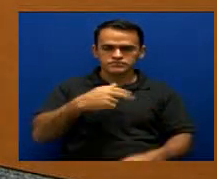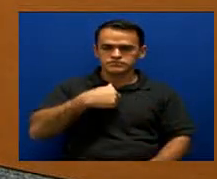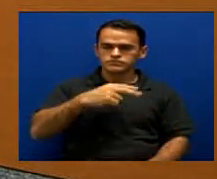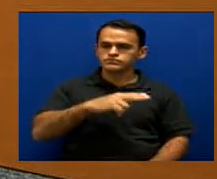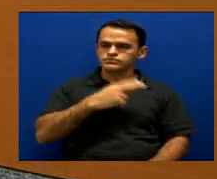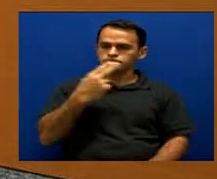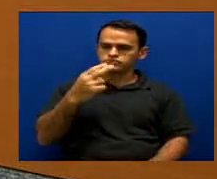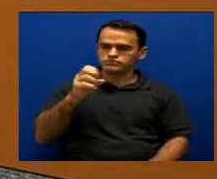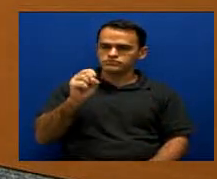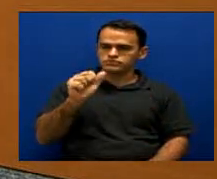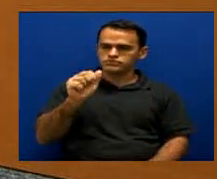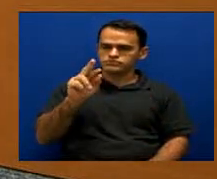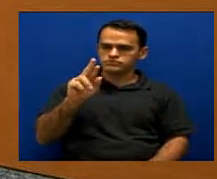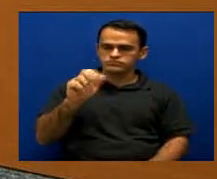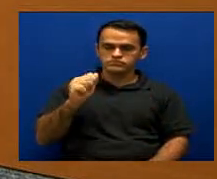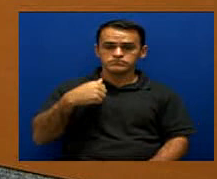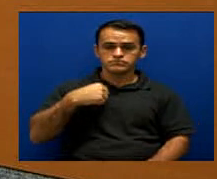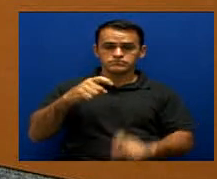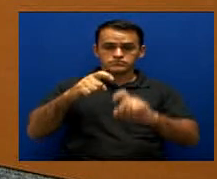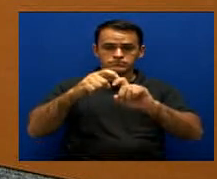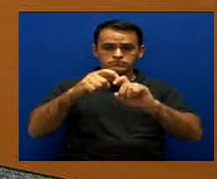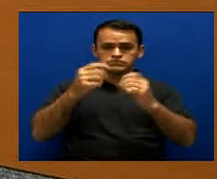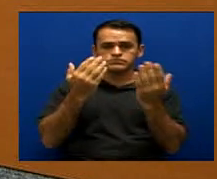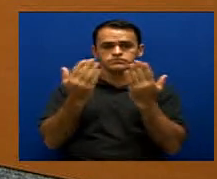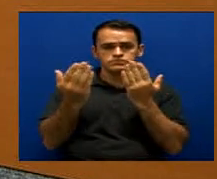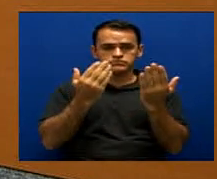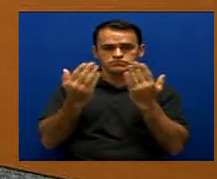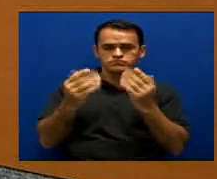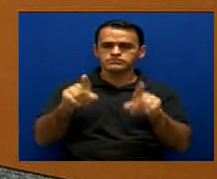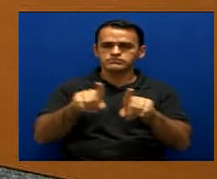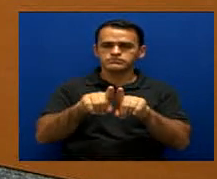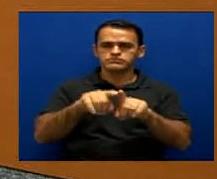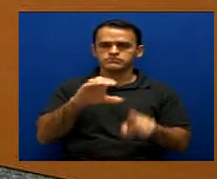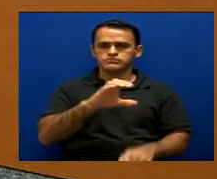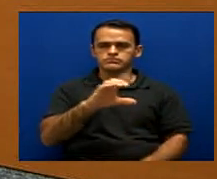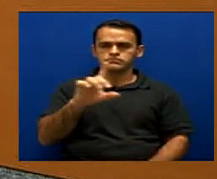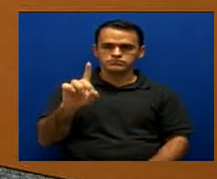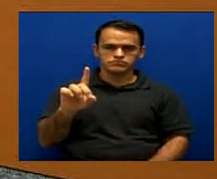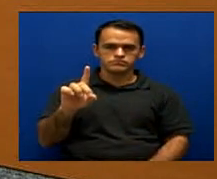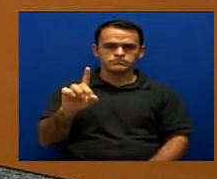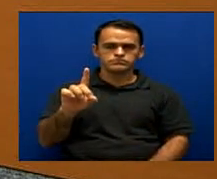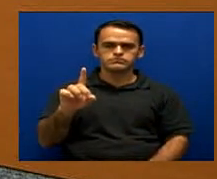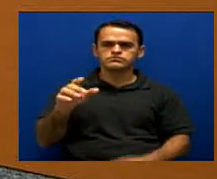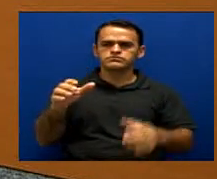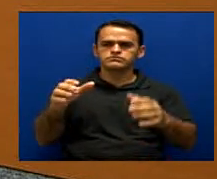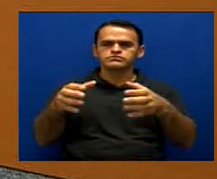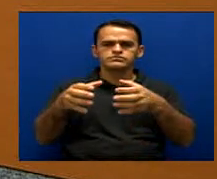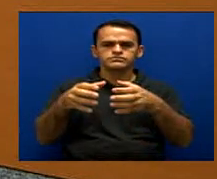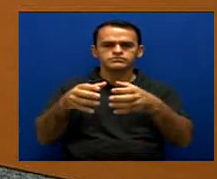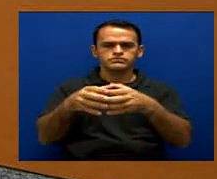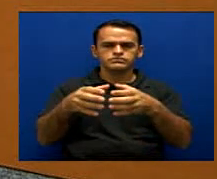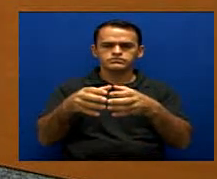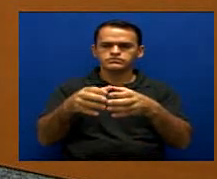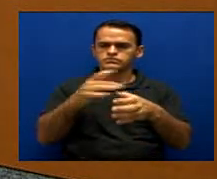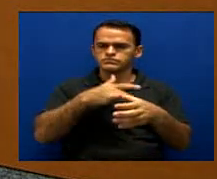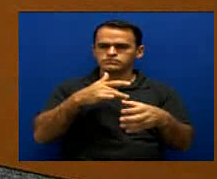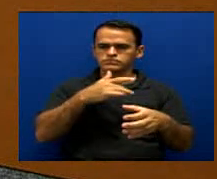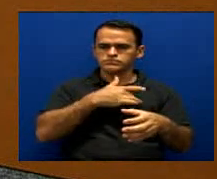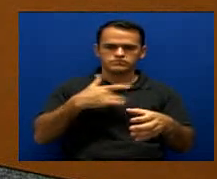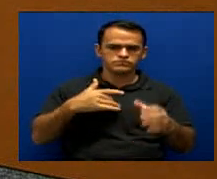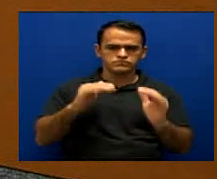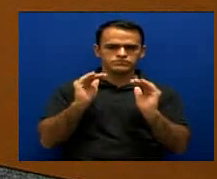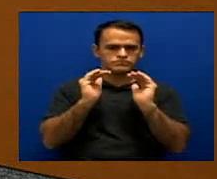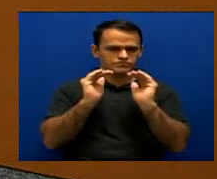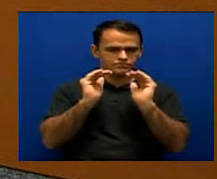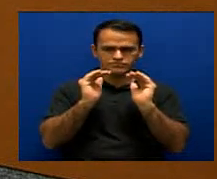sarah psicólogo de formação e isso o coordenador do setor de saúde da apae de sorocaba associação de